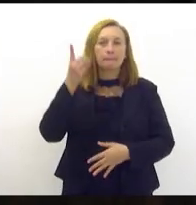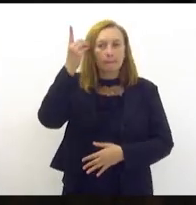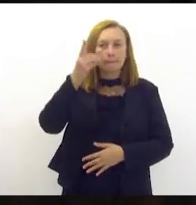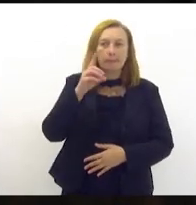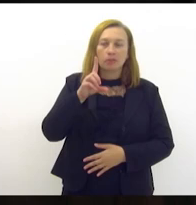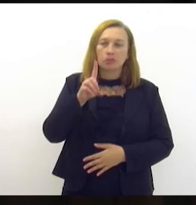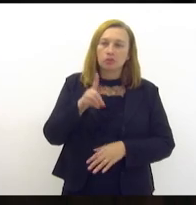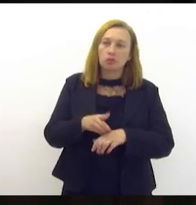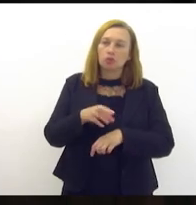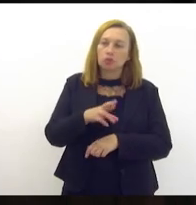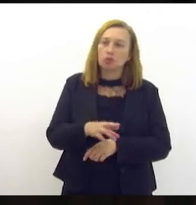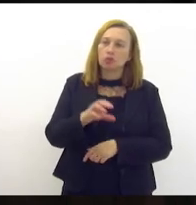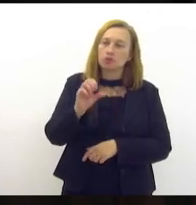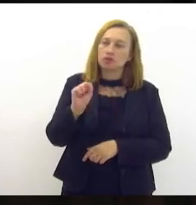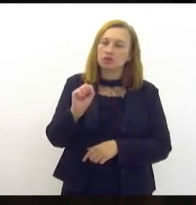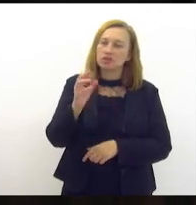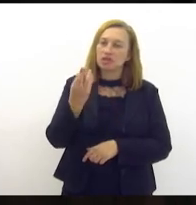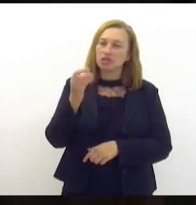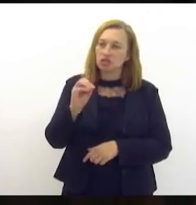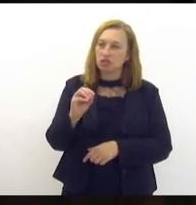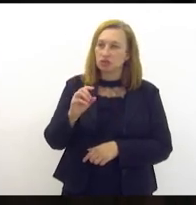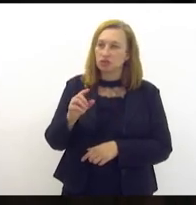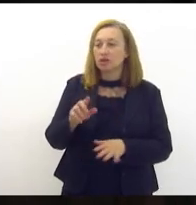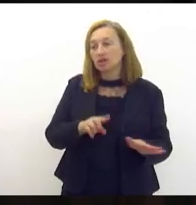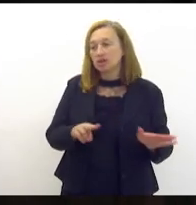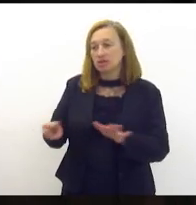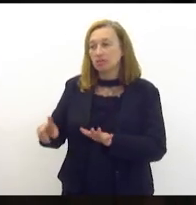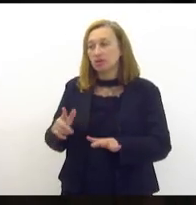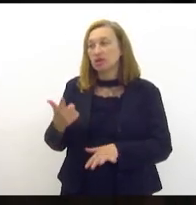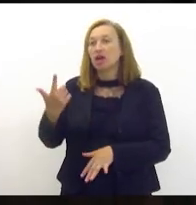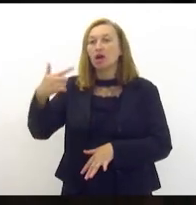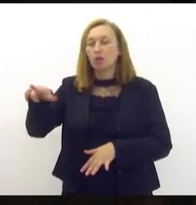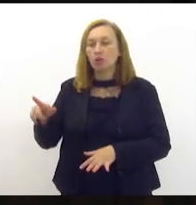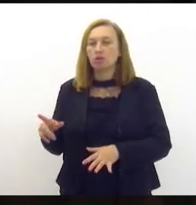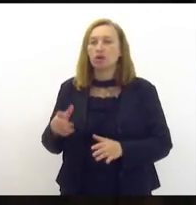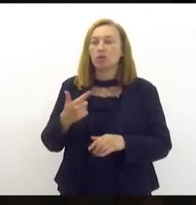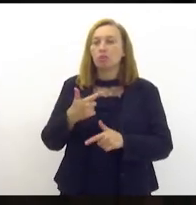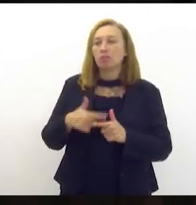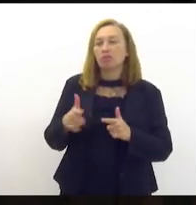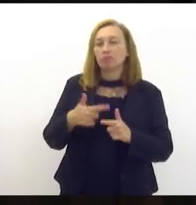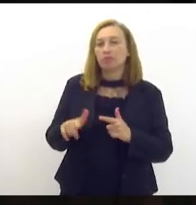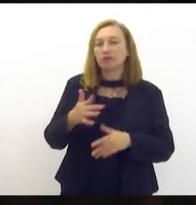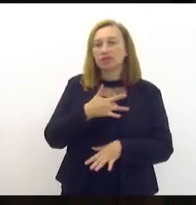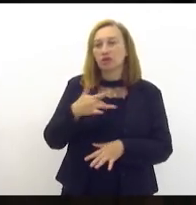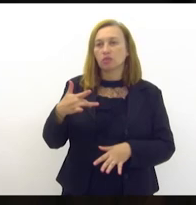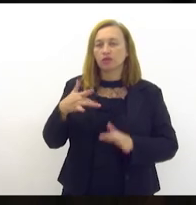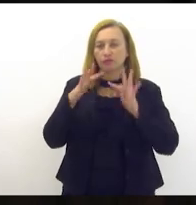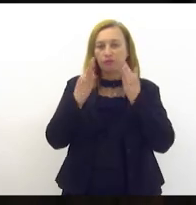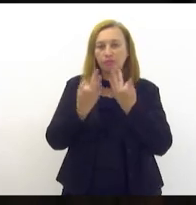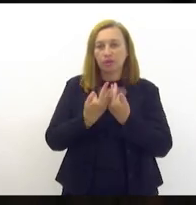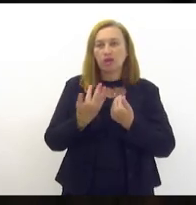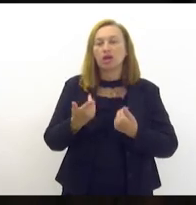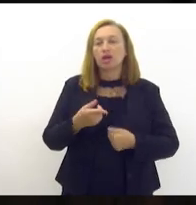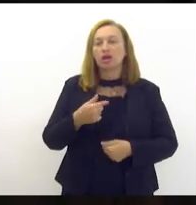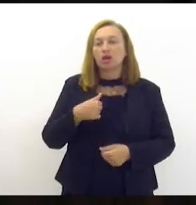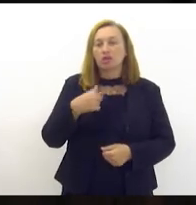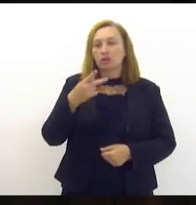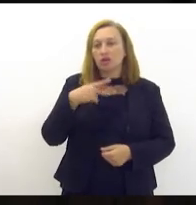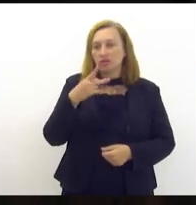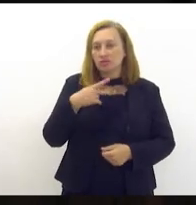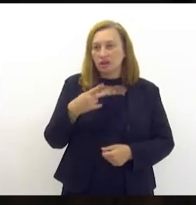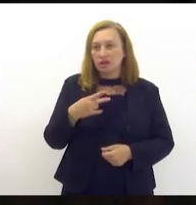Serginho, por essa semana e pela próxima, está com problema de saúde familiar. Então, estou aqui publicamente